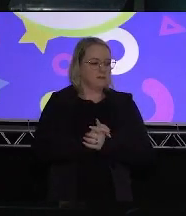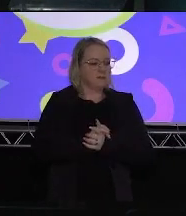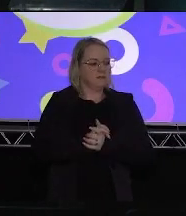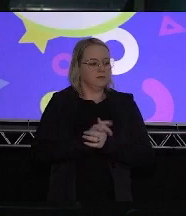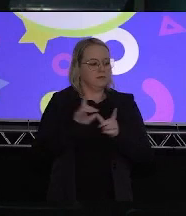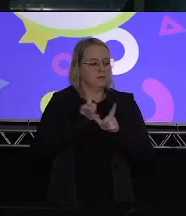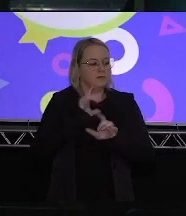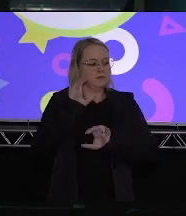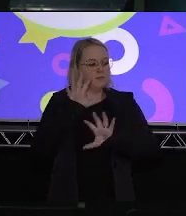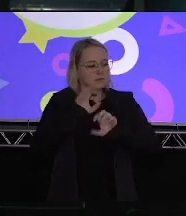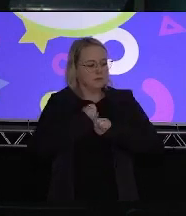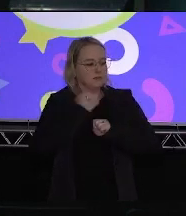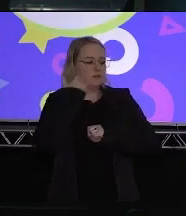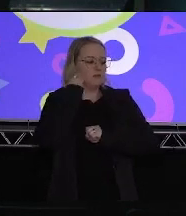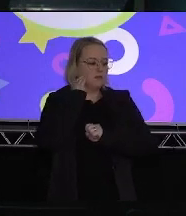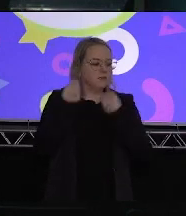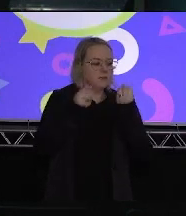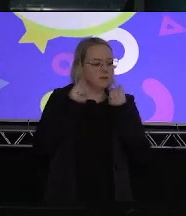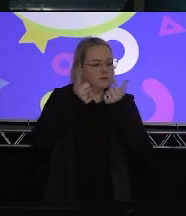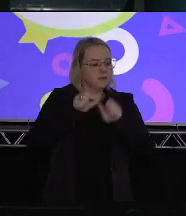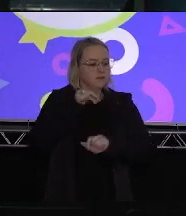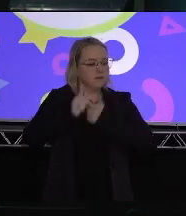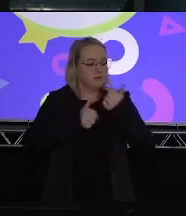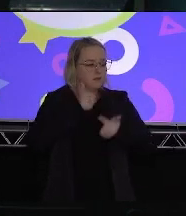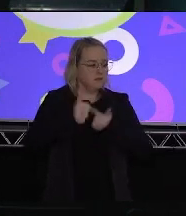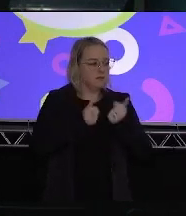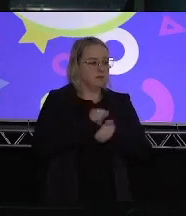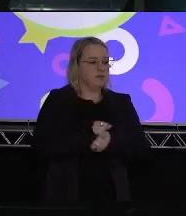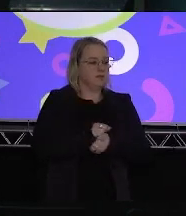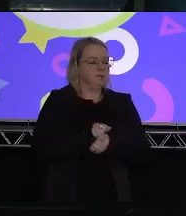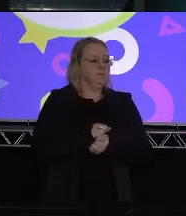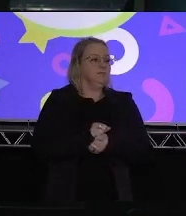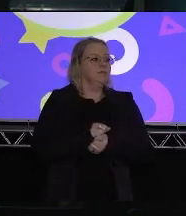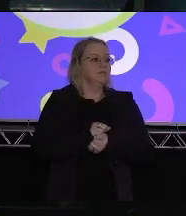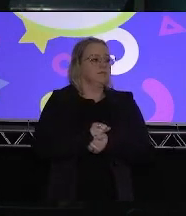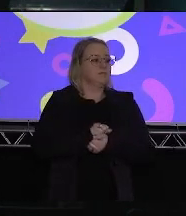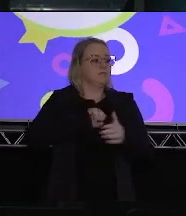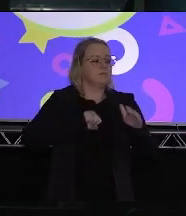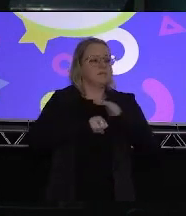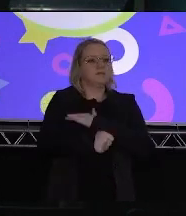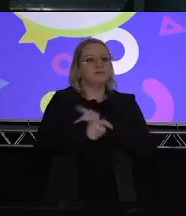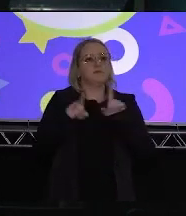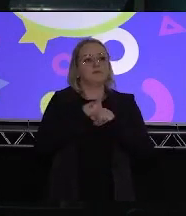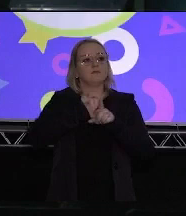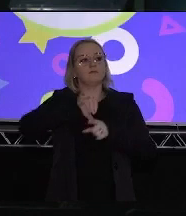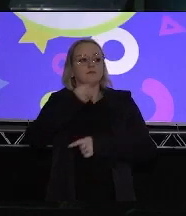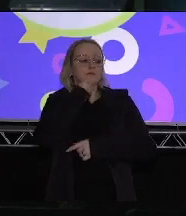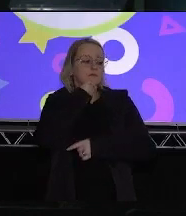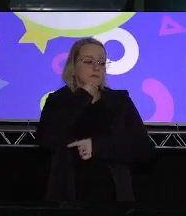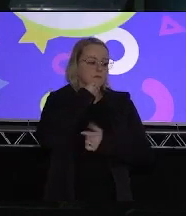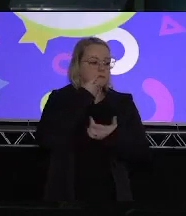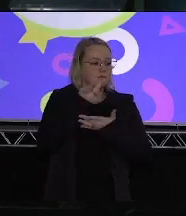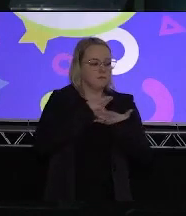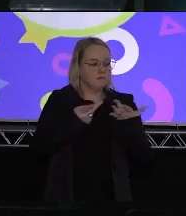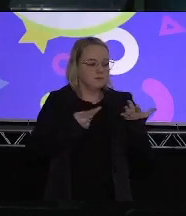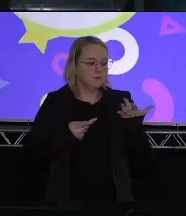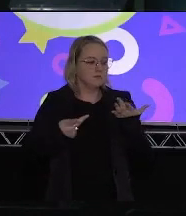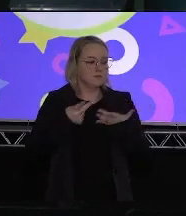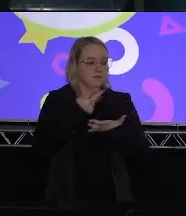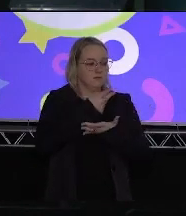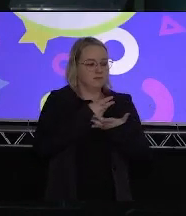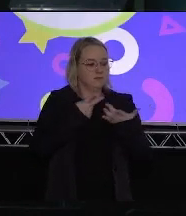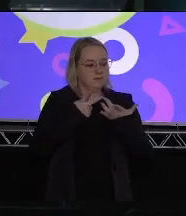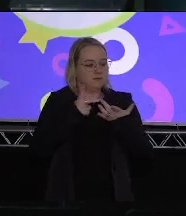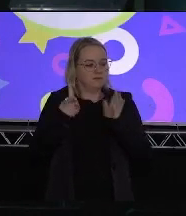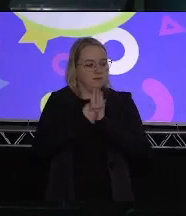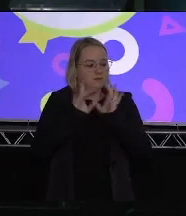de acolhimento, de entendimento de como está sendo o trabalho, mercado de oportunidades, mapeamento de gaps, importância de